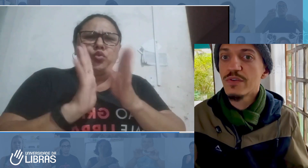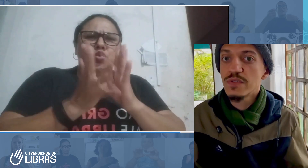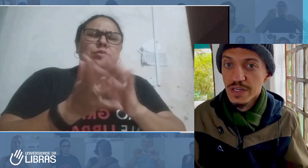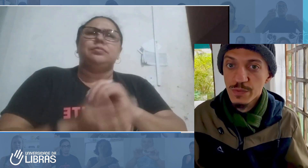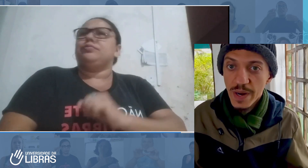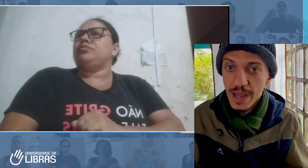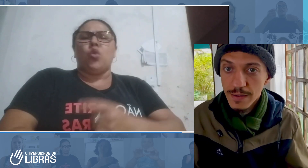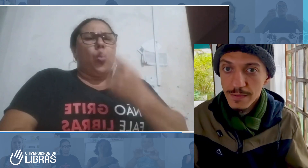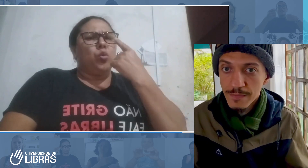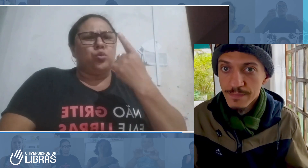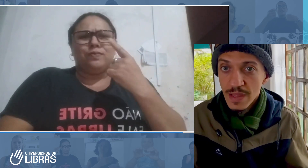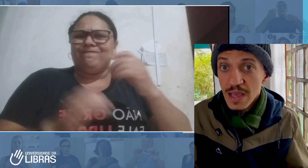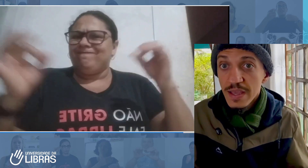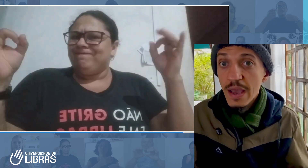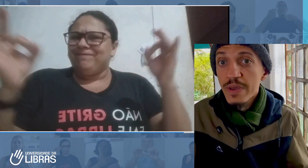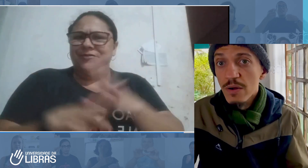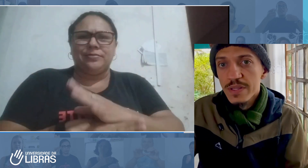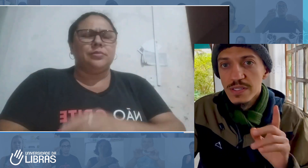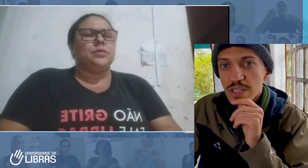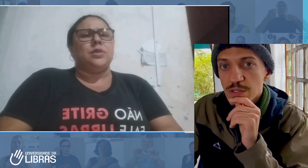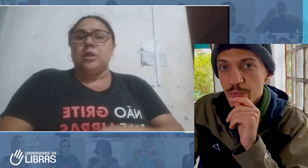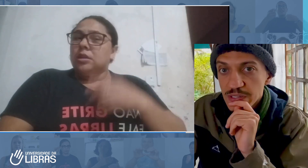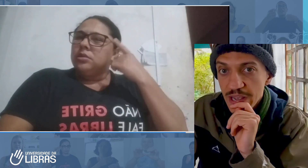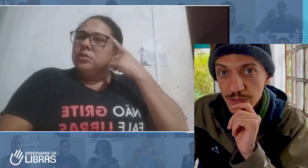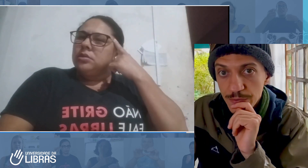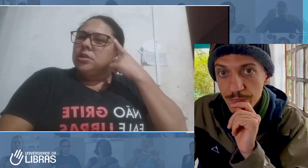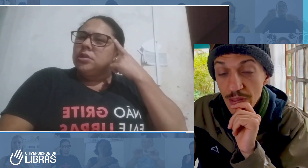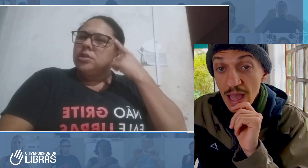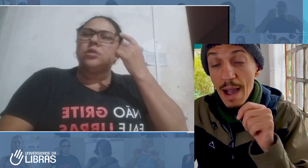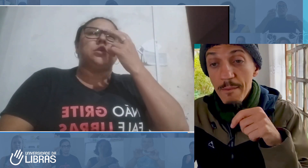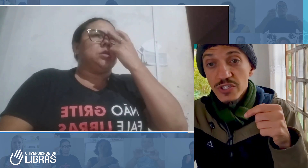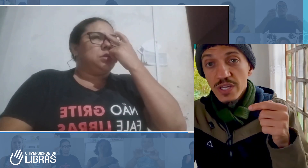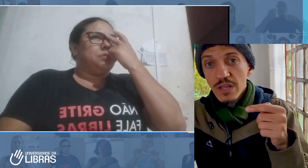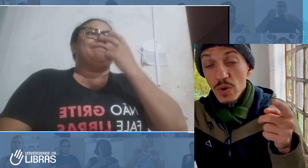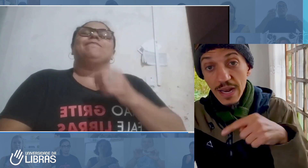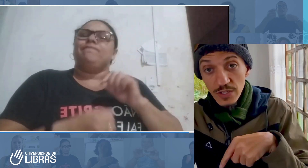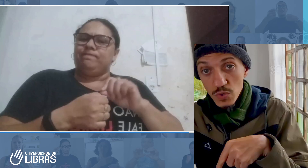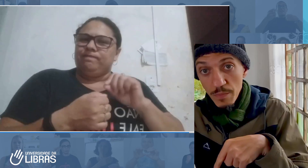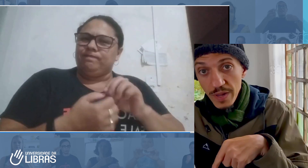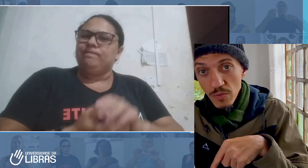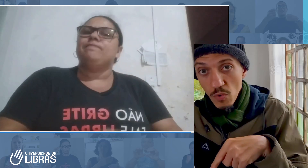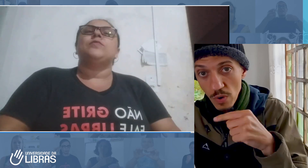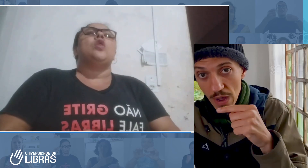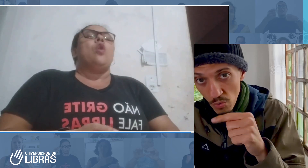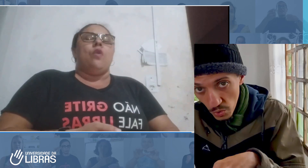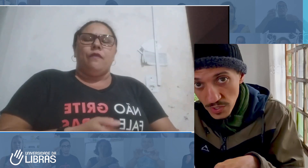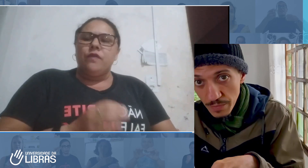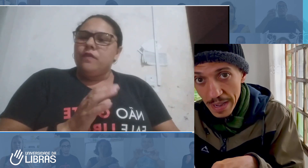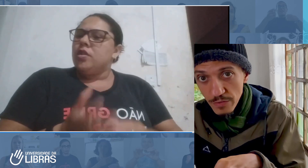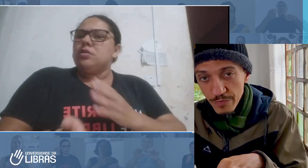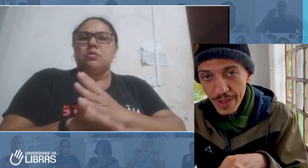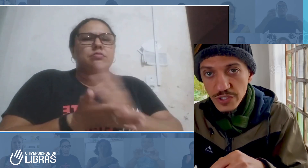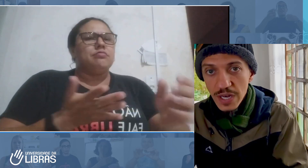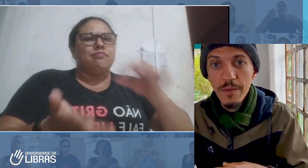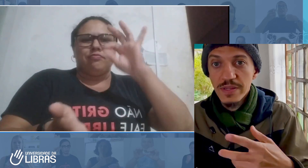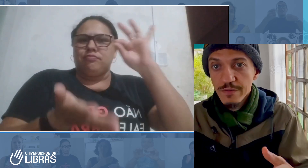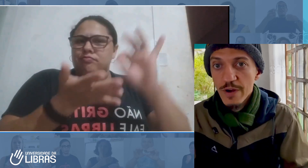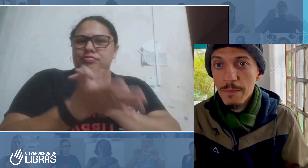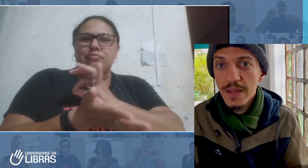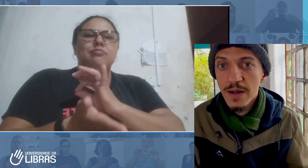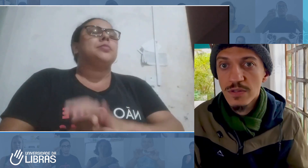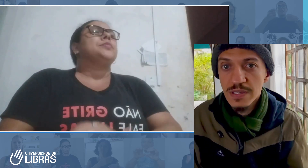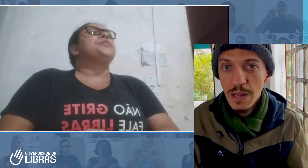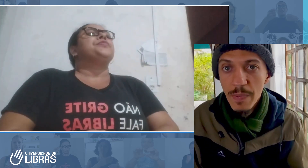muito frustrante para ela. E aí o que aconteceu nesse processo? À medida, quando ela descobriu o nosso método Fluente em Libras e